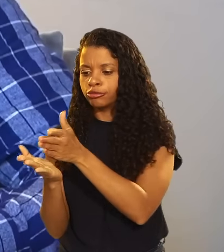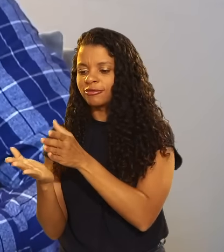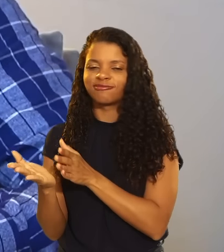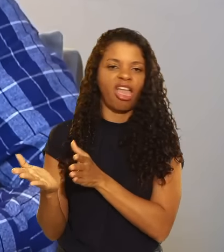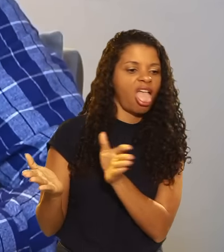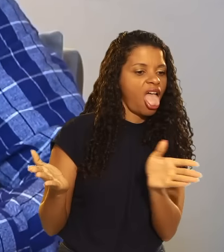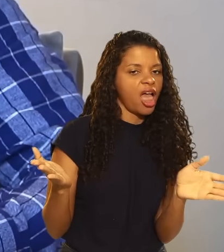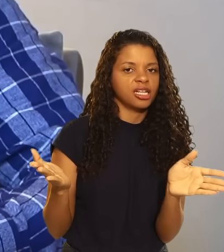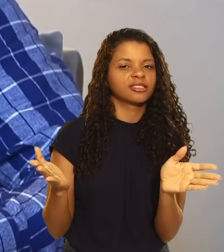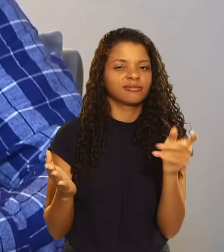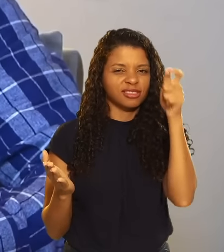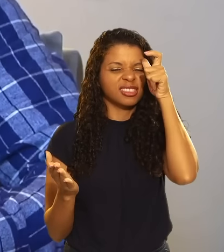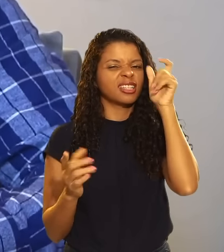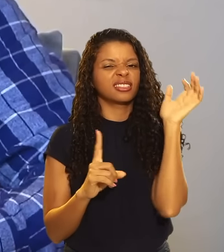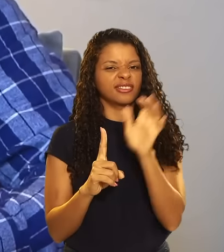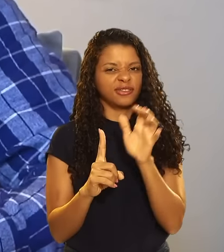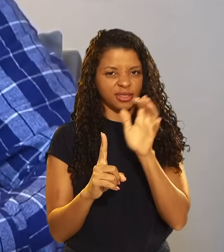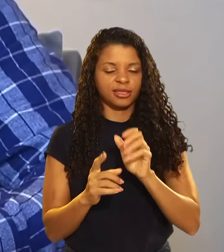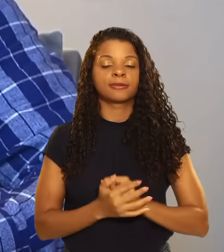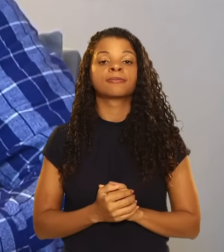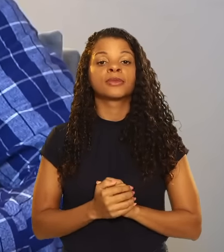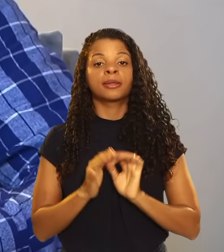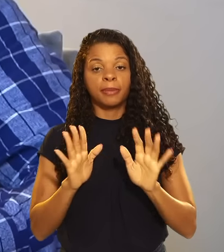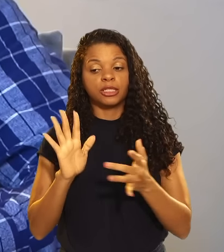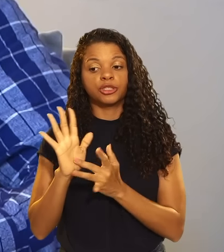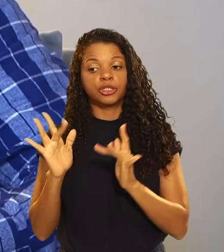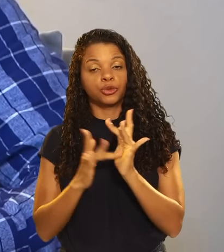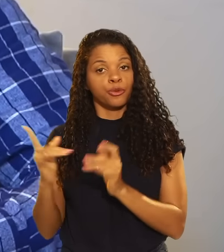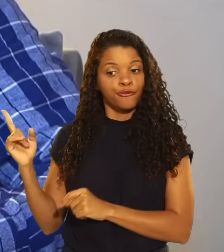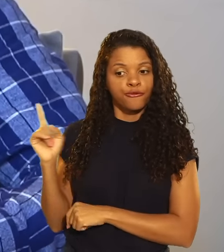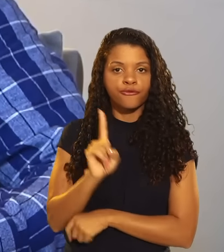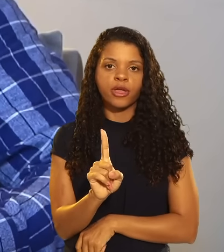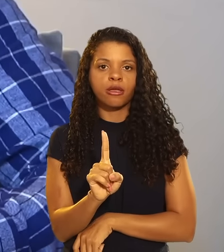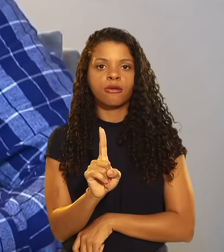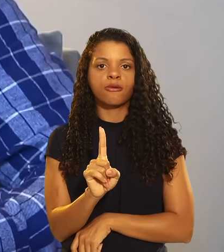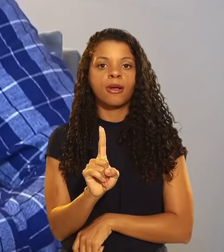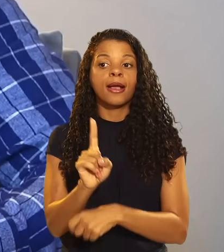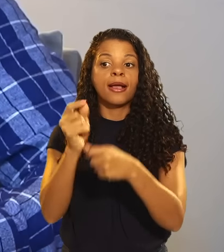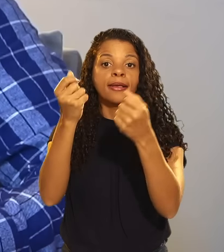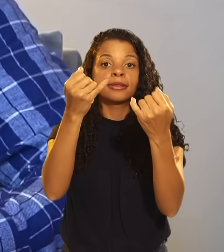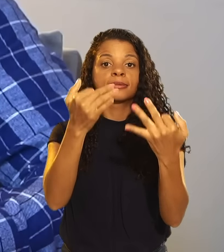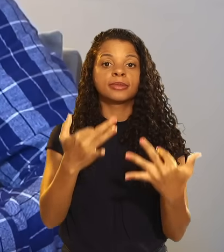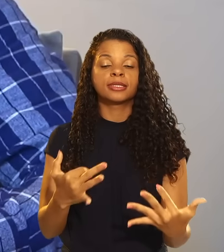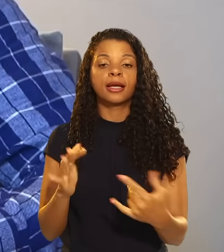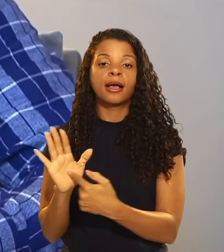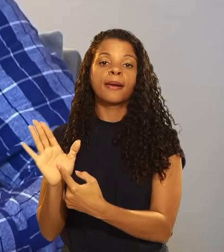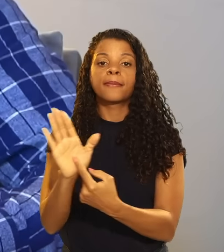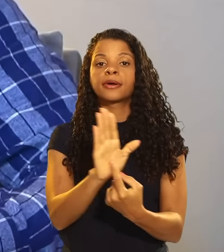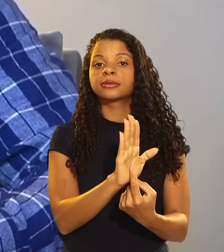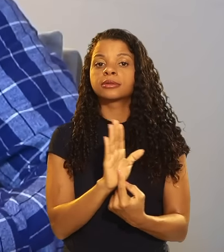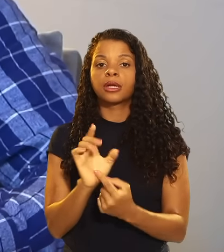E Jesus ele veio justamente na prática mostrar para o povo ali de que o sábado era um